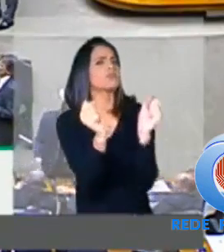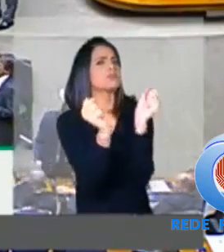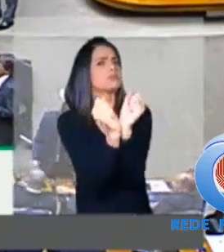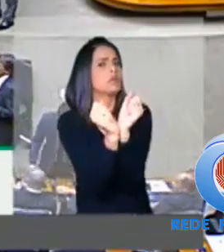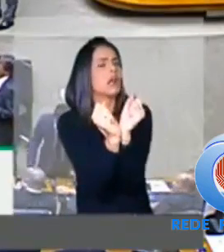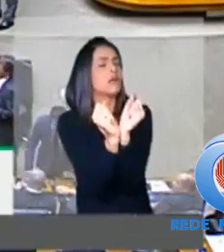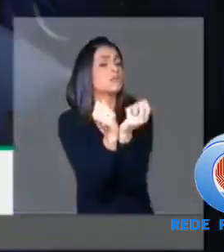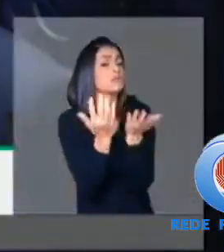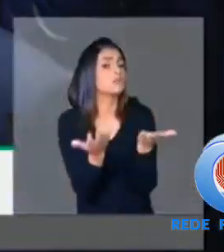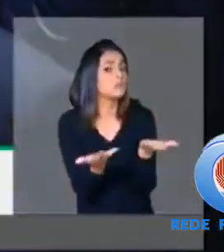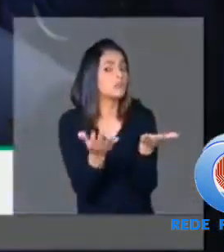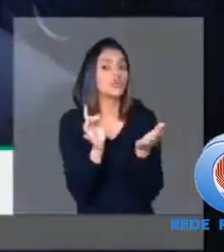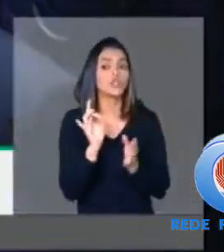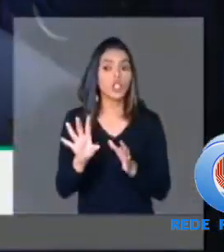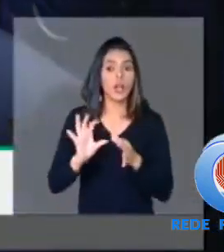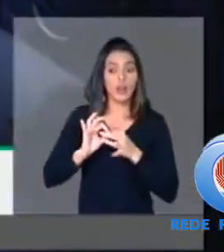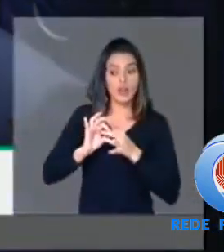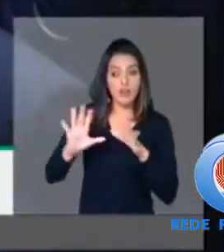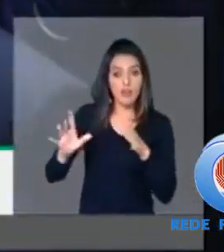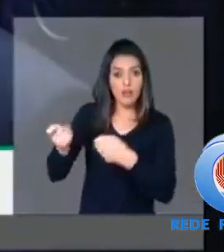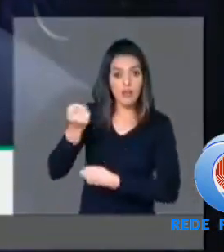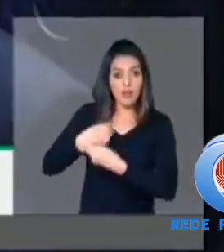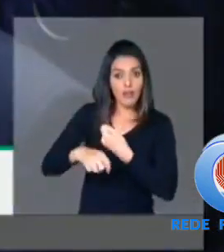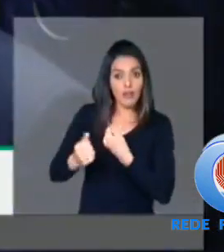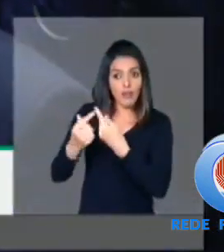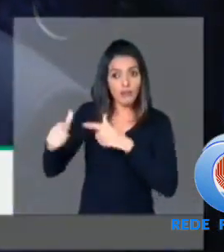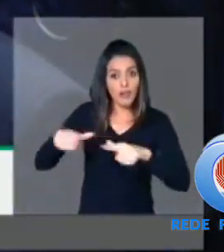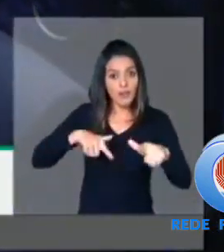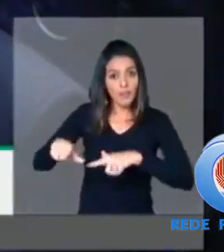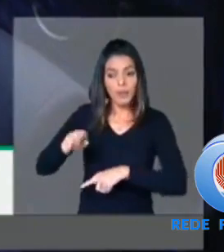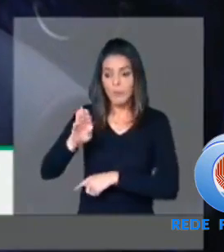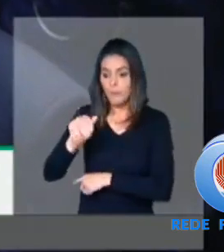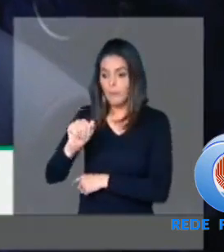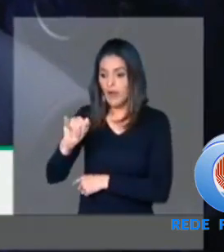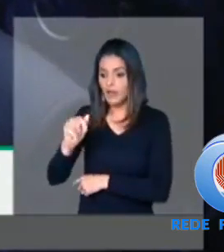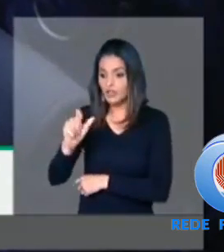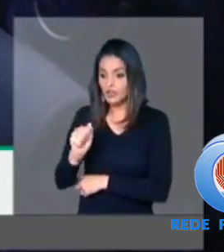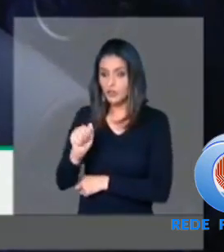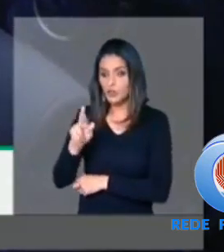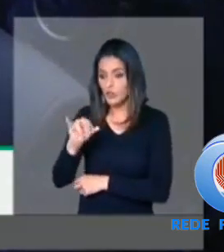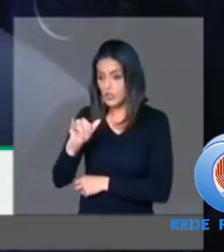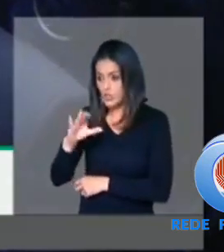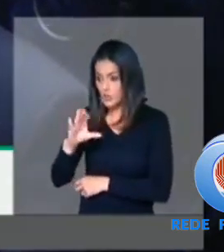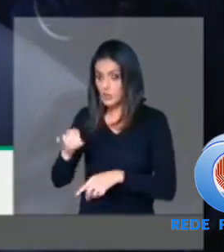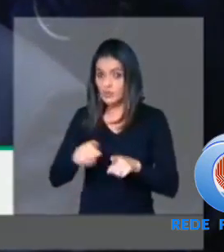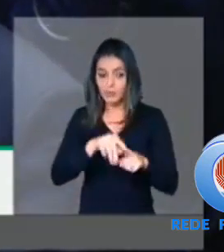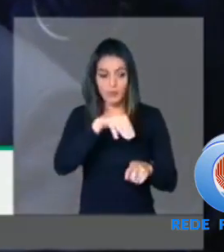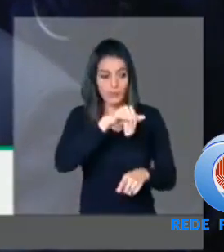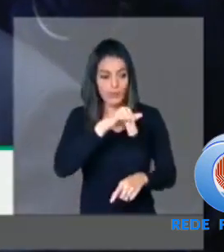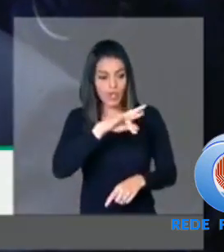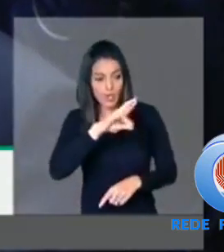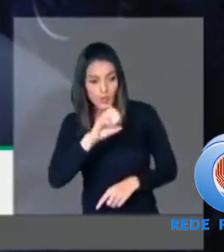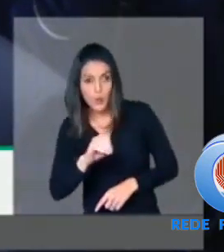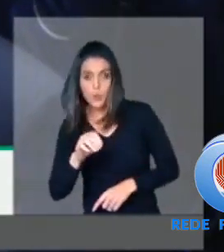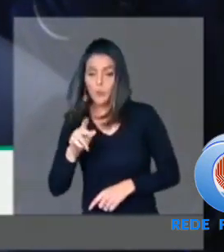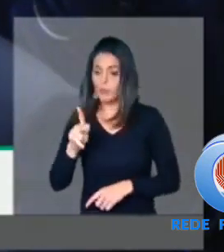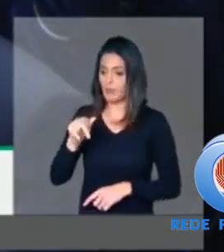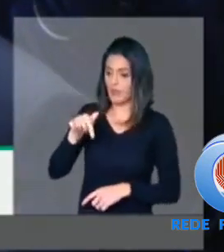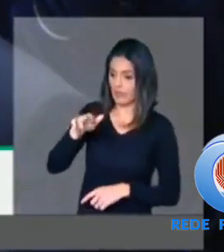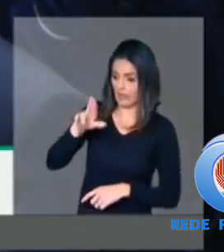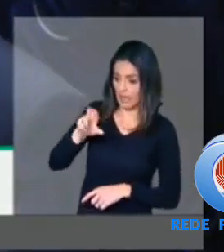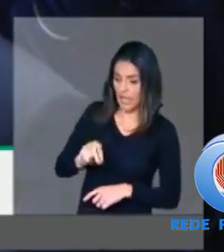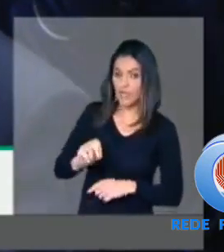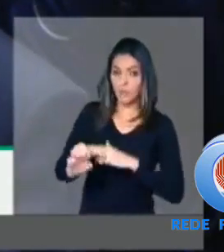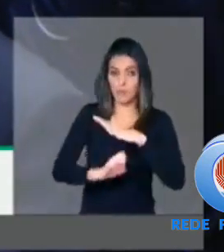em simplesmente liberar atividades de baixo risco, em simplesmente permitir que o microempreendedor, que o pequeno empreendedor, que o homem que vai lá